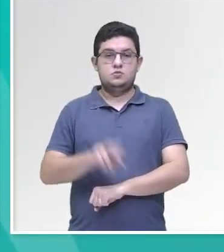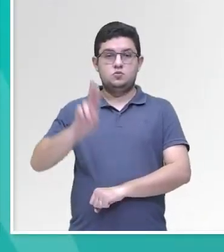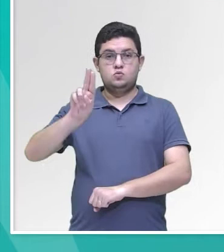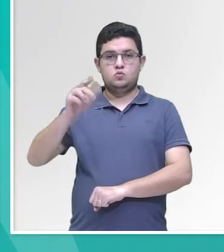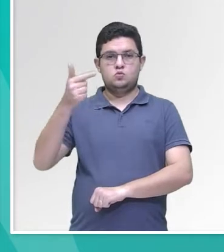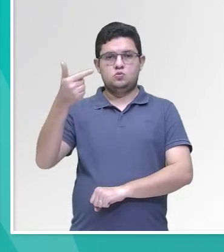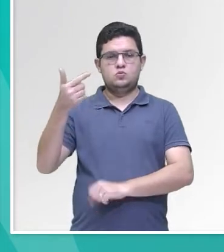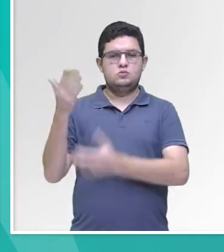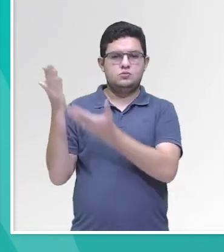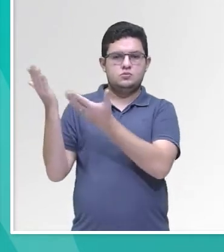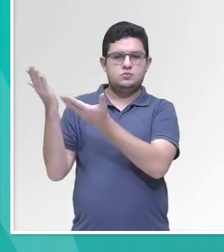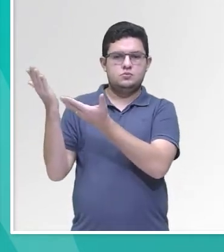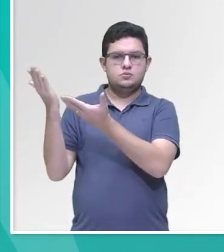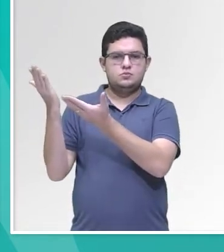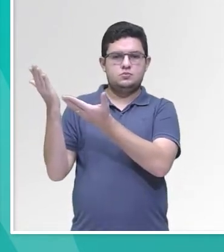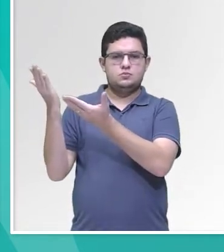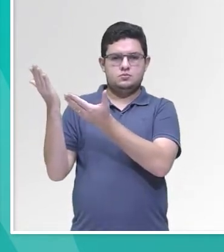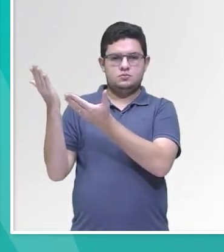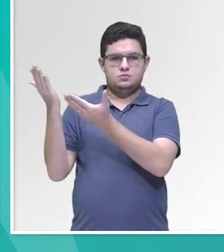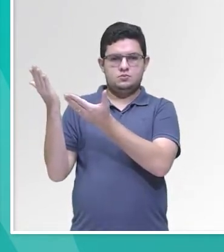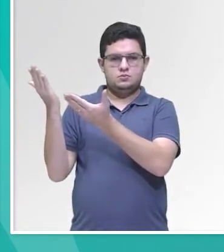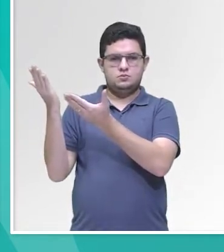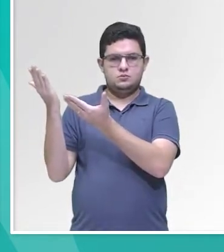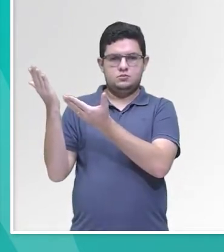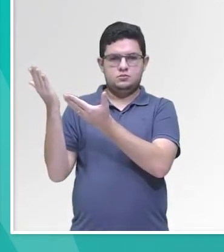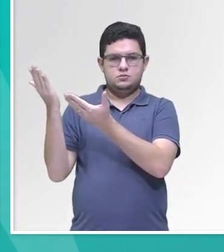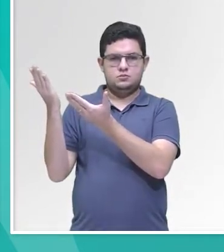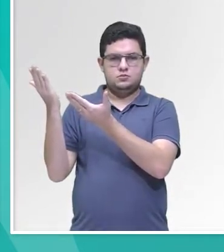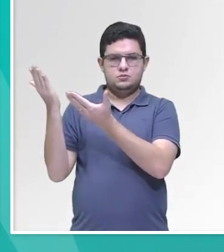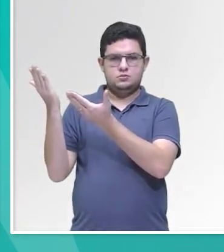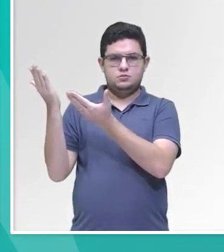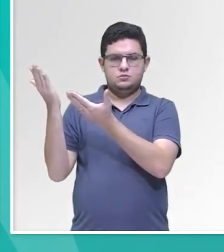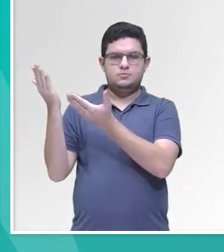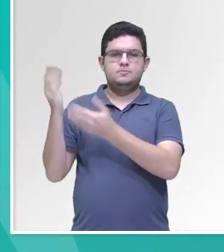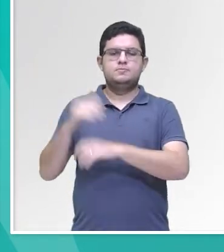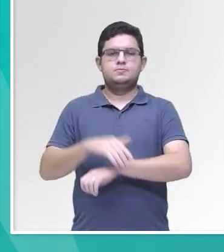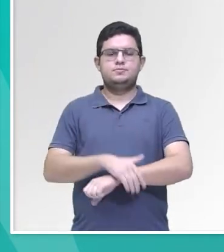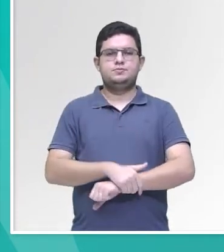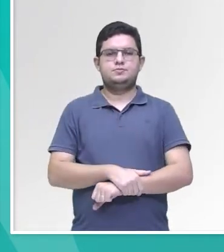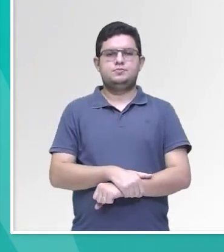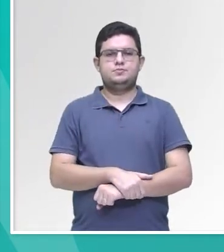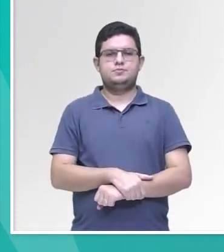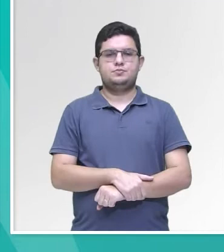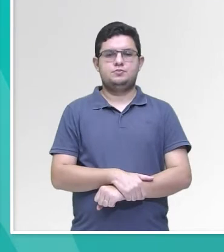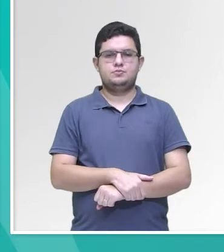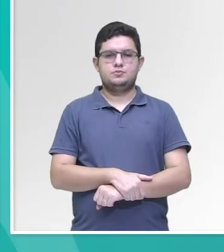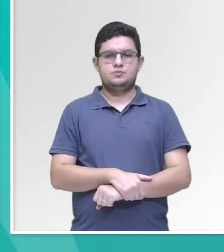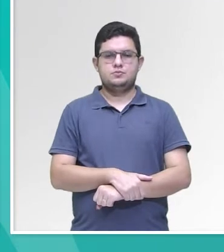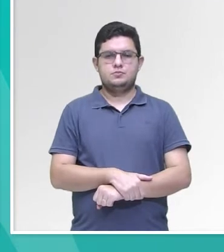Unidade 2. Cultura. A pluralidade na expressão humana.